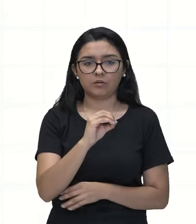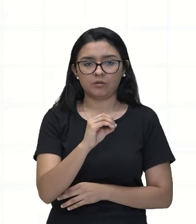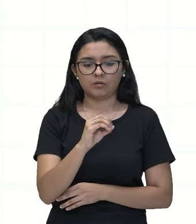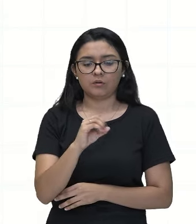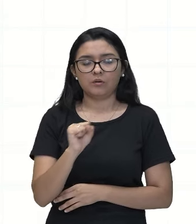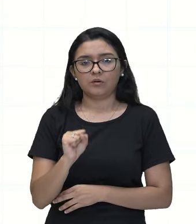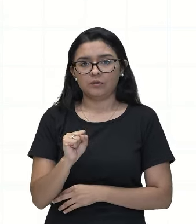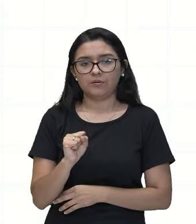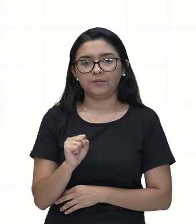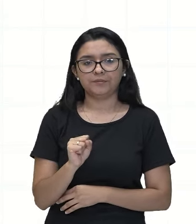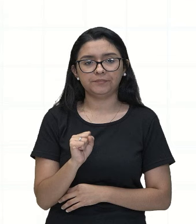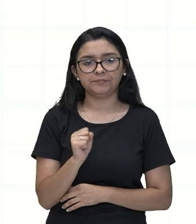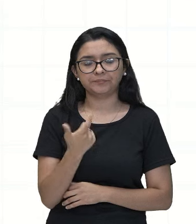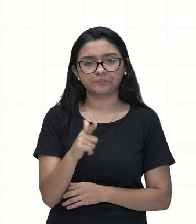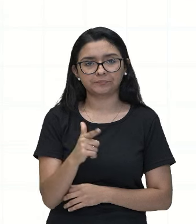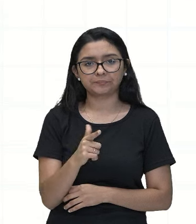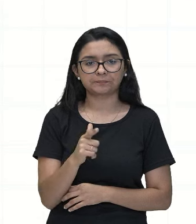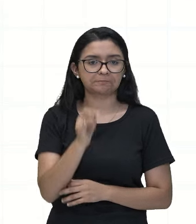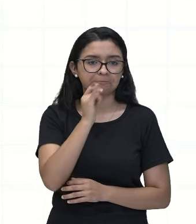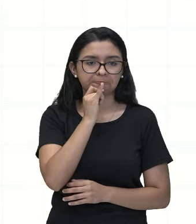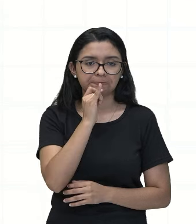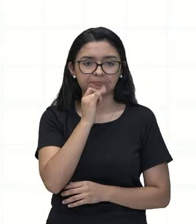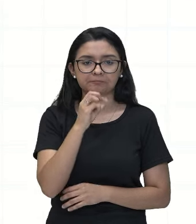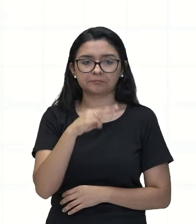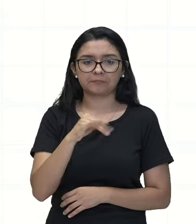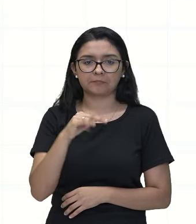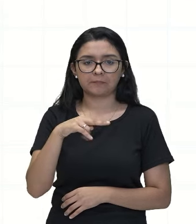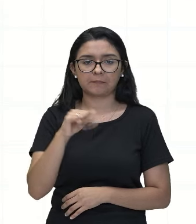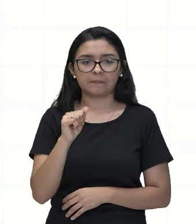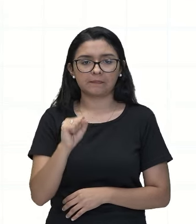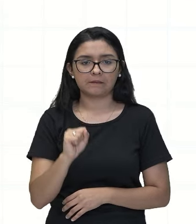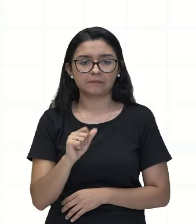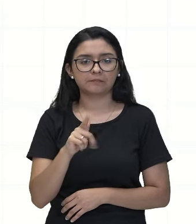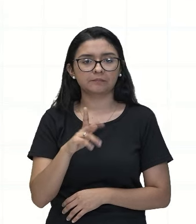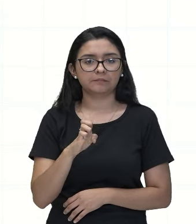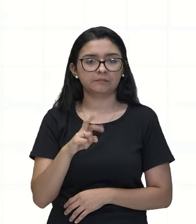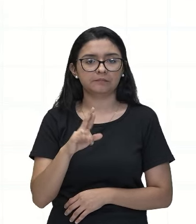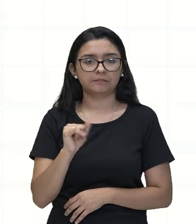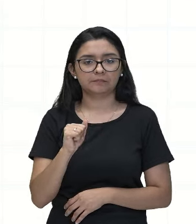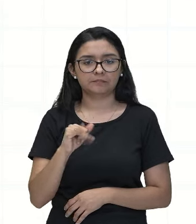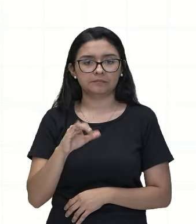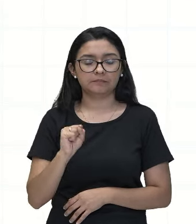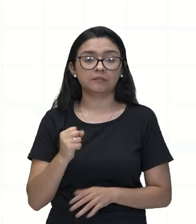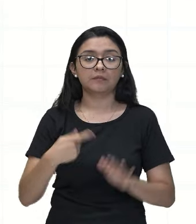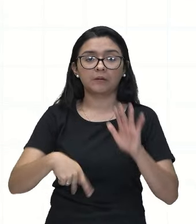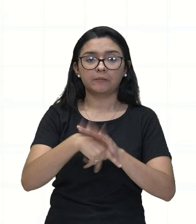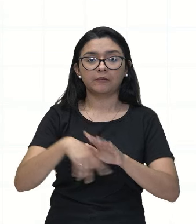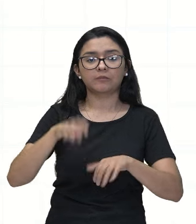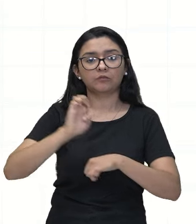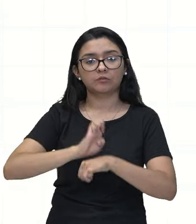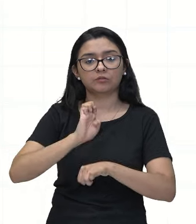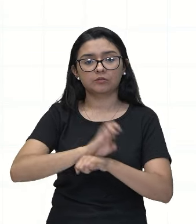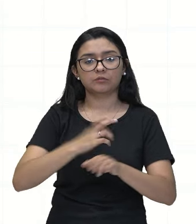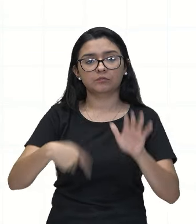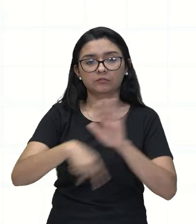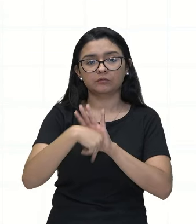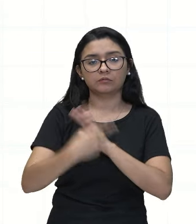Gerais não é então como essa palavra é o nome próprio do de um estado aqui